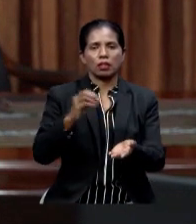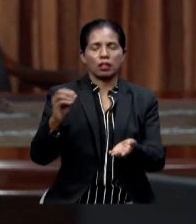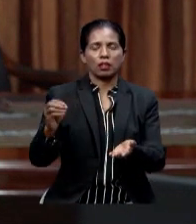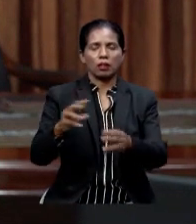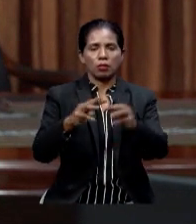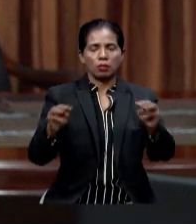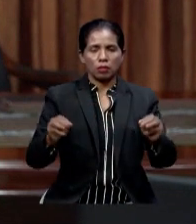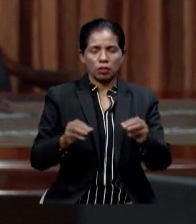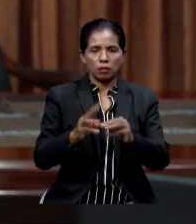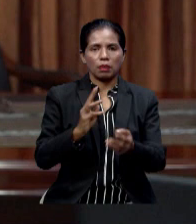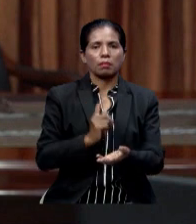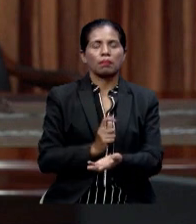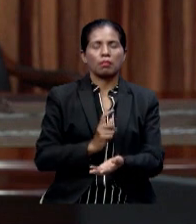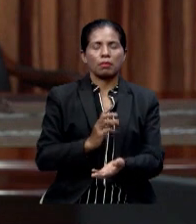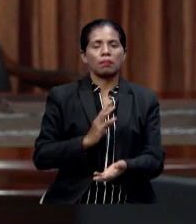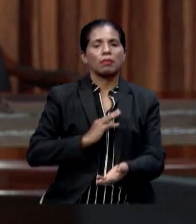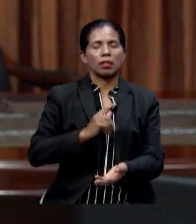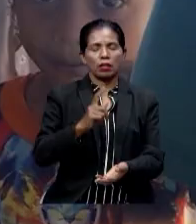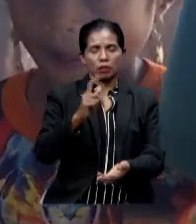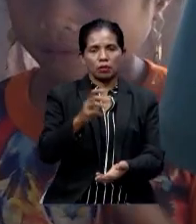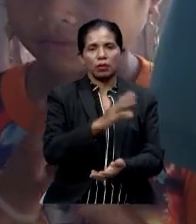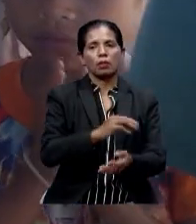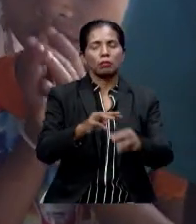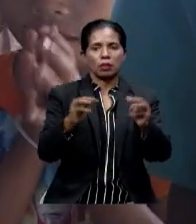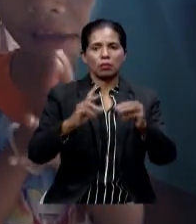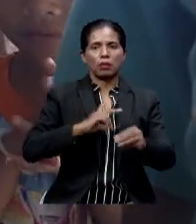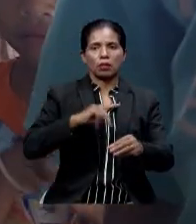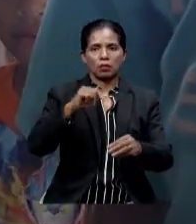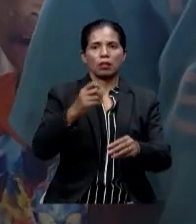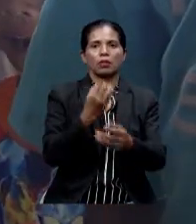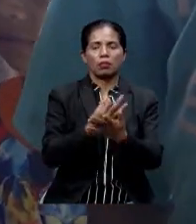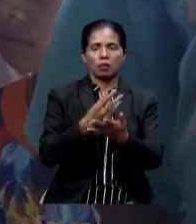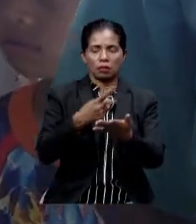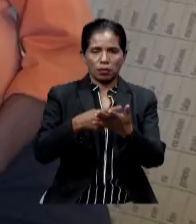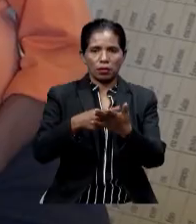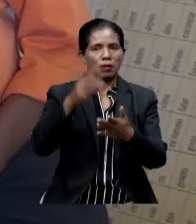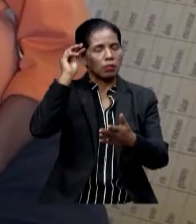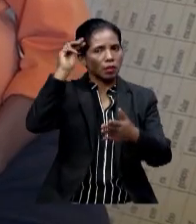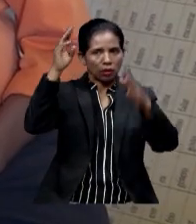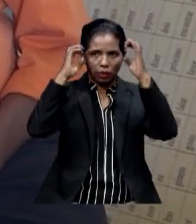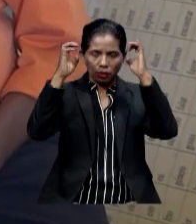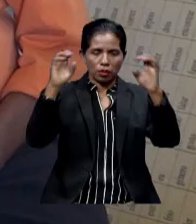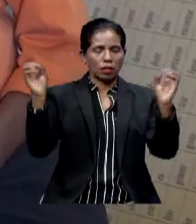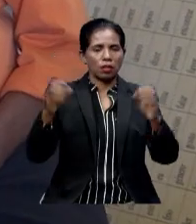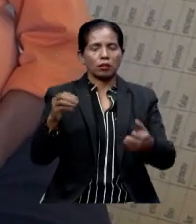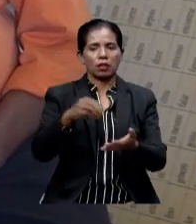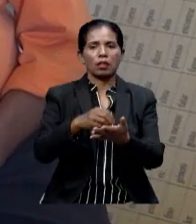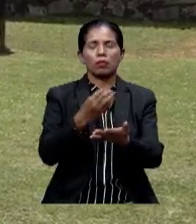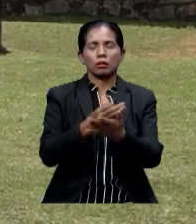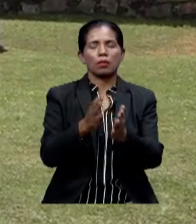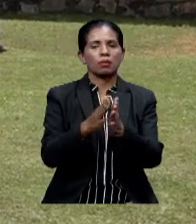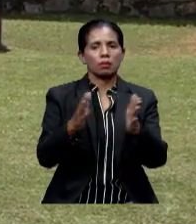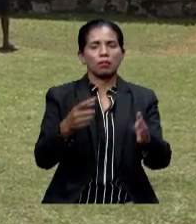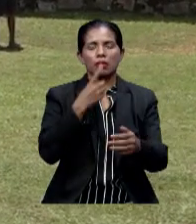município Manatuto e a município Lauten. Orçamento para o projeto refere a ministra da Educação, lá foi montante los, mas